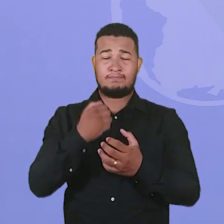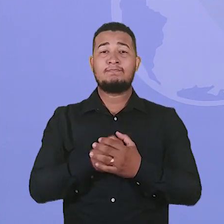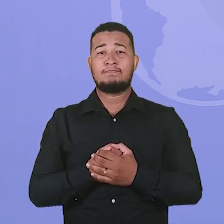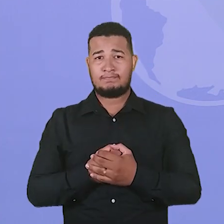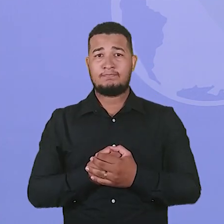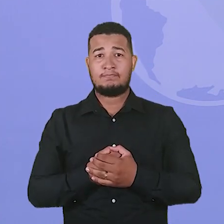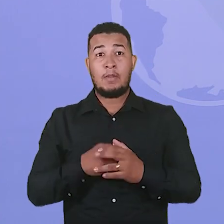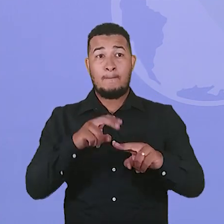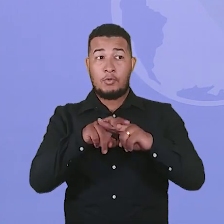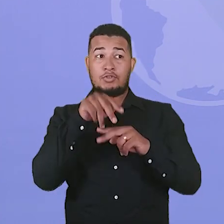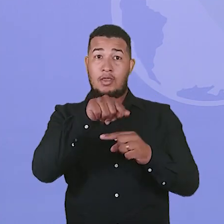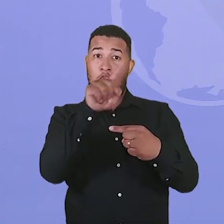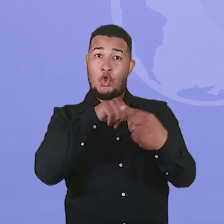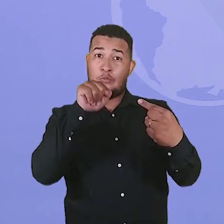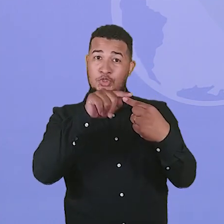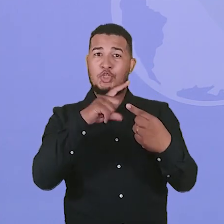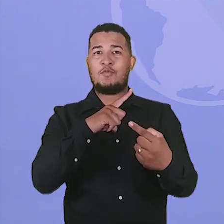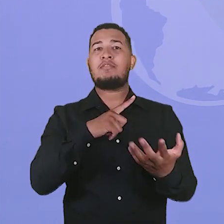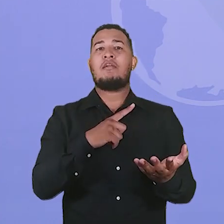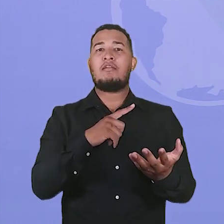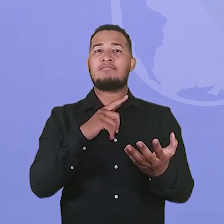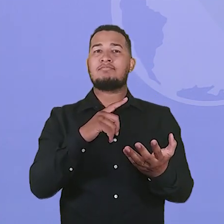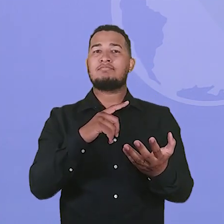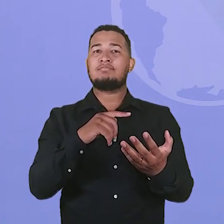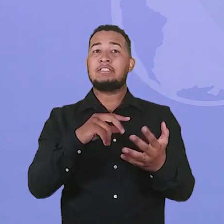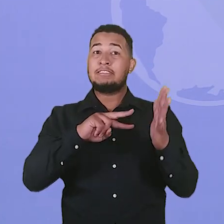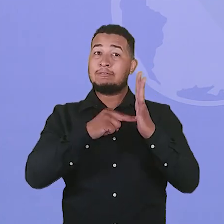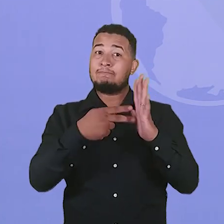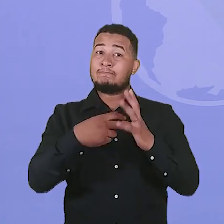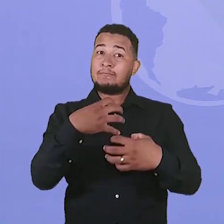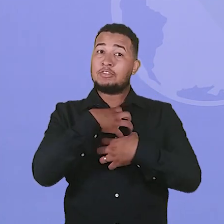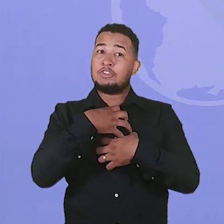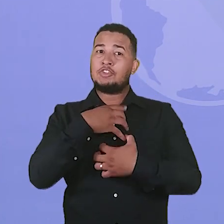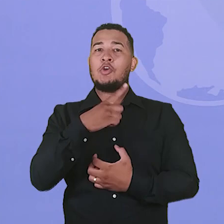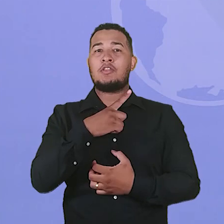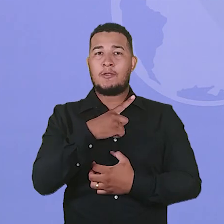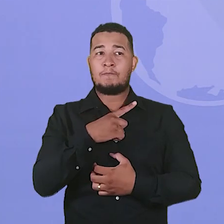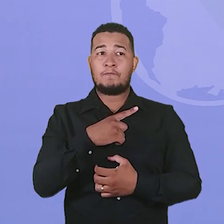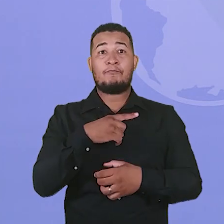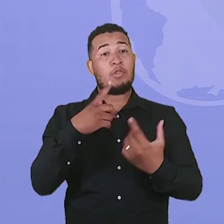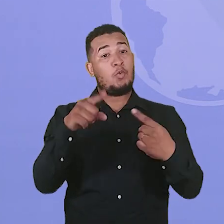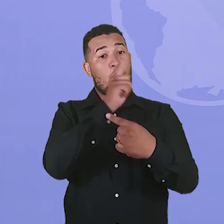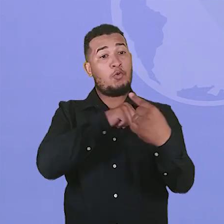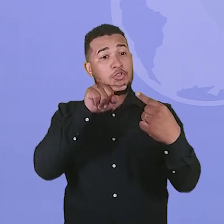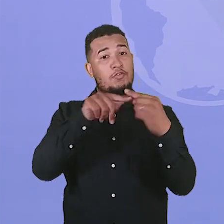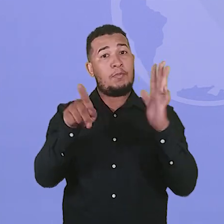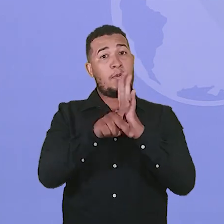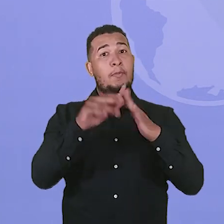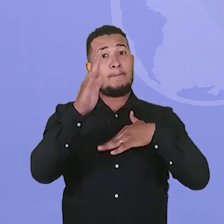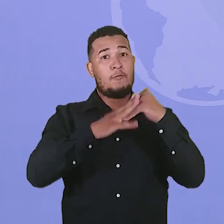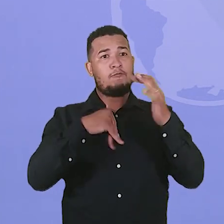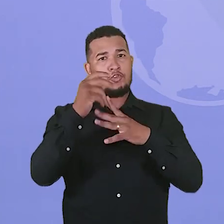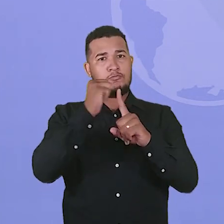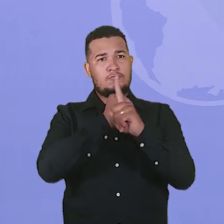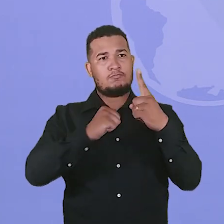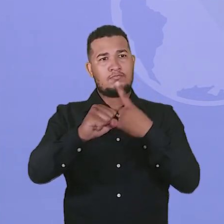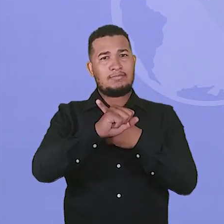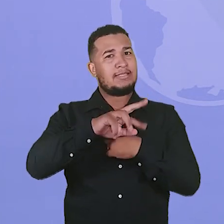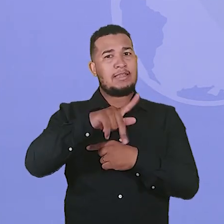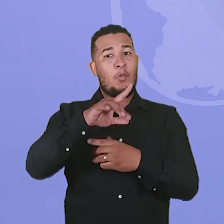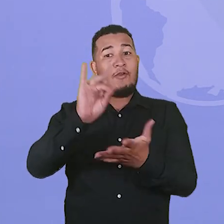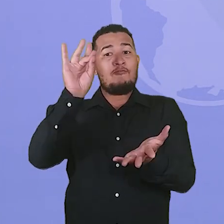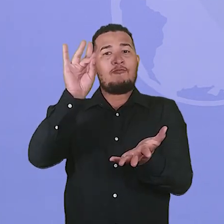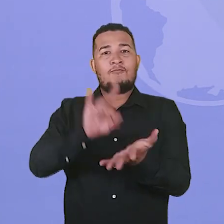tem sentido, tem objetivos. Então, ele vai falar, ó, o objetivo do sociólogo não é o